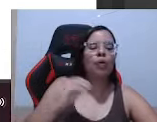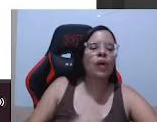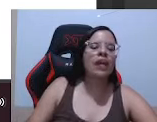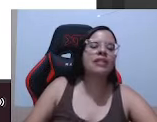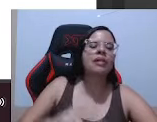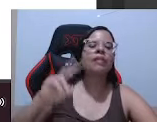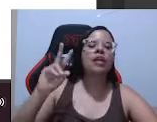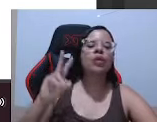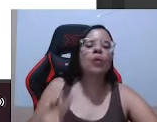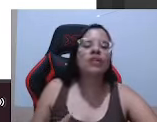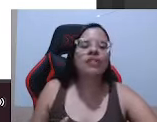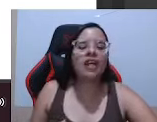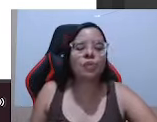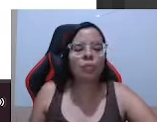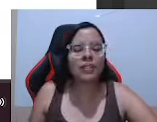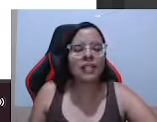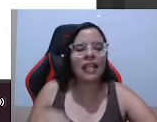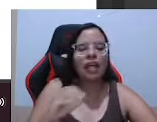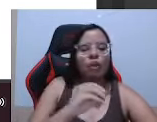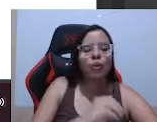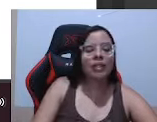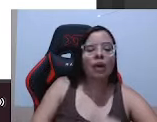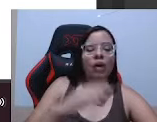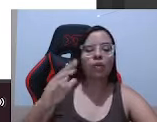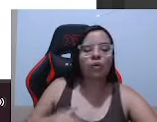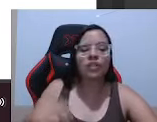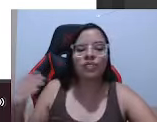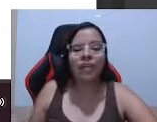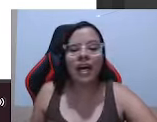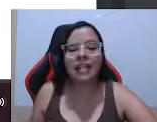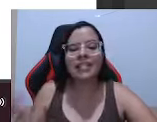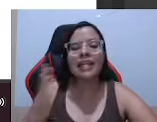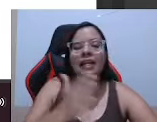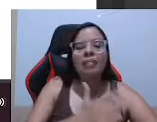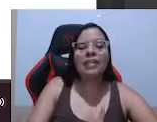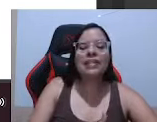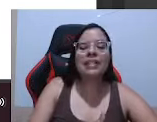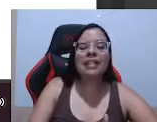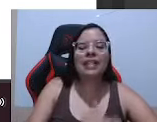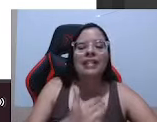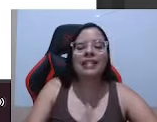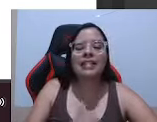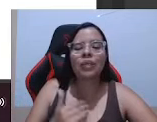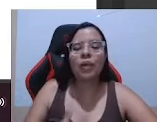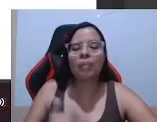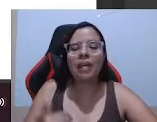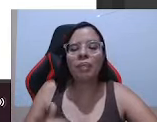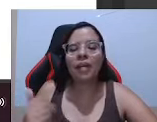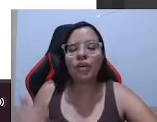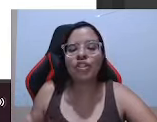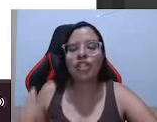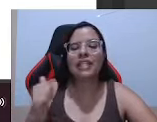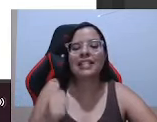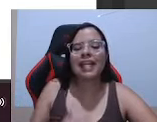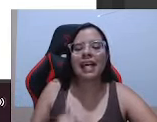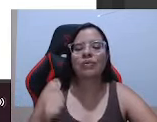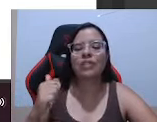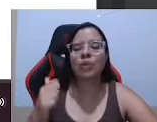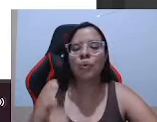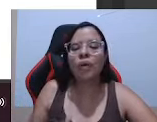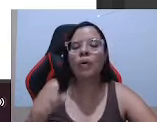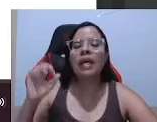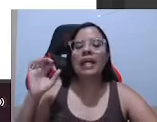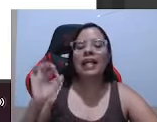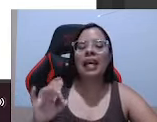na ampla concorrência, 2 vagas para PCD, total 14 vagas. Precisa ter licenciatura plena em pedagogia,